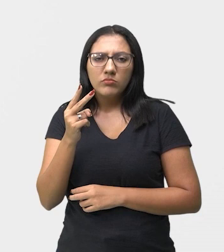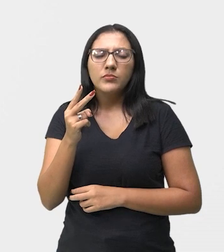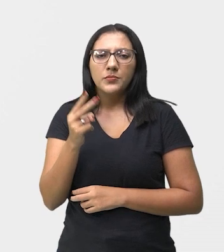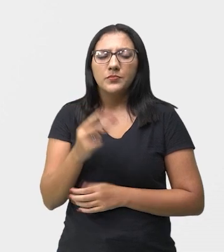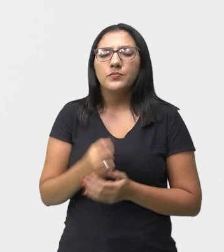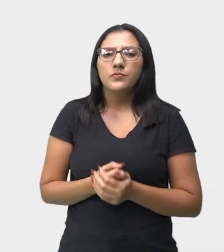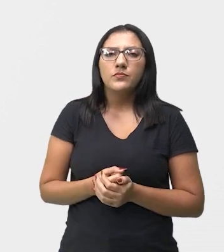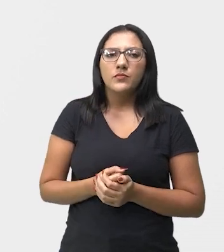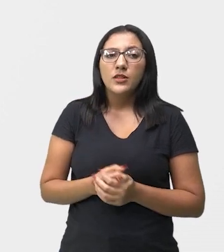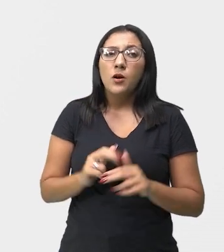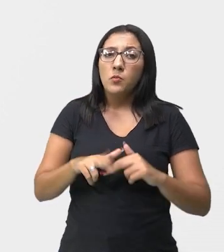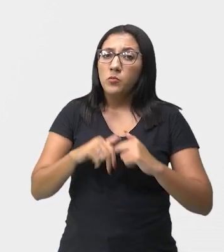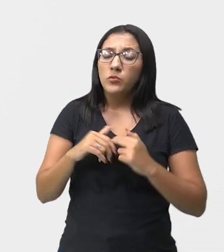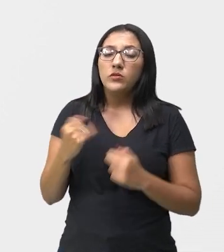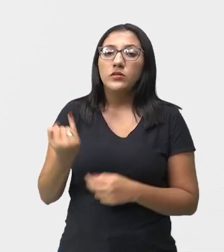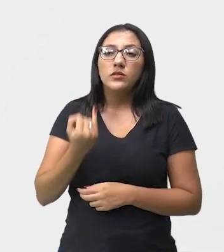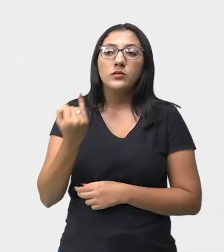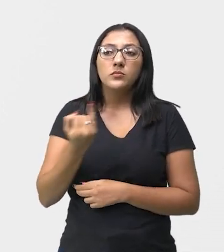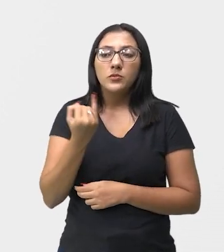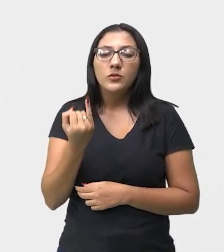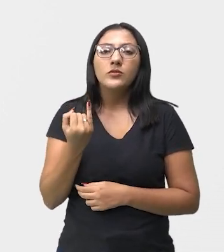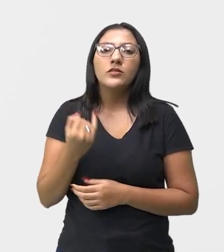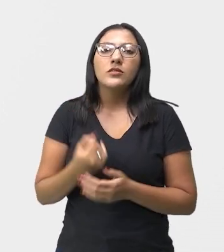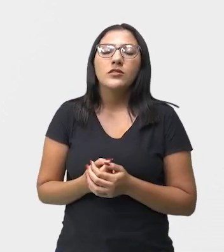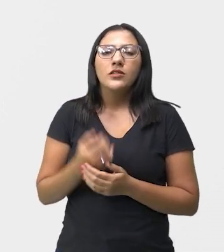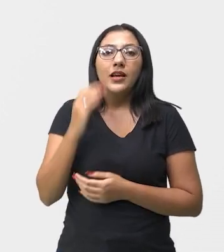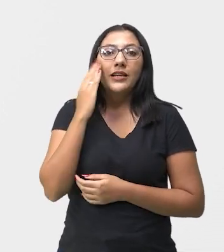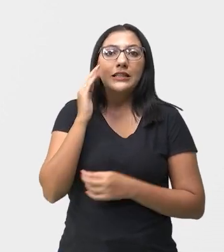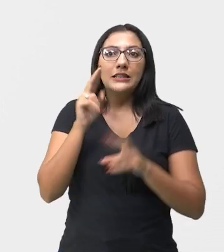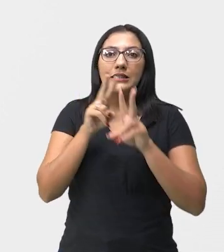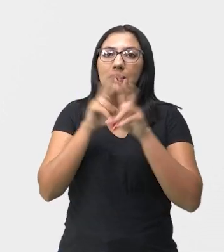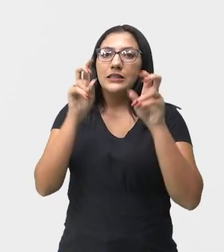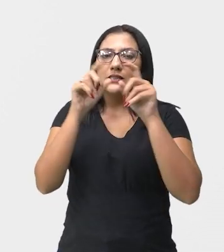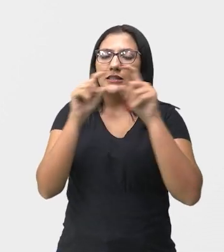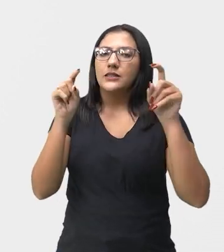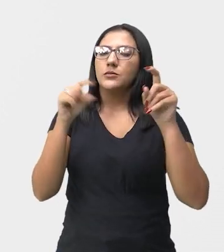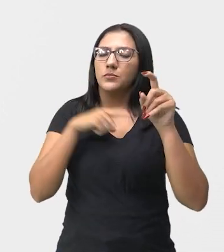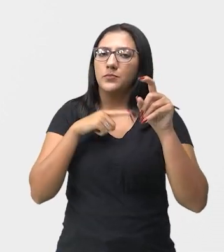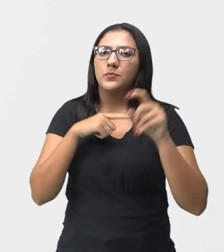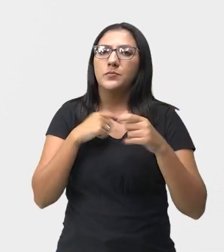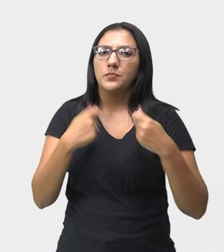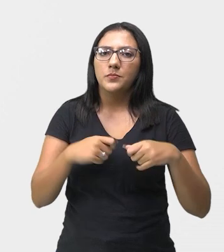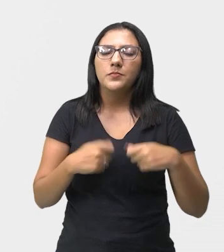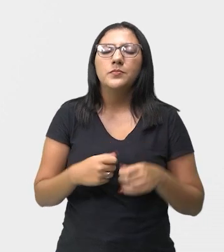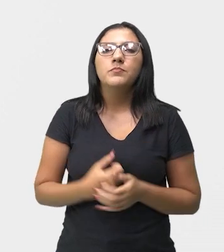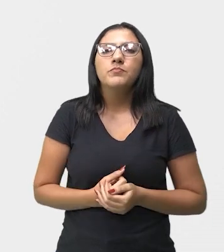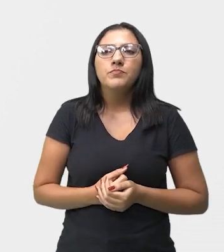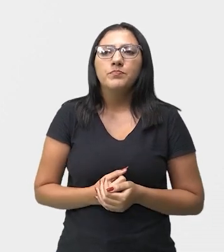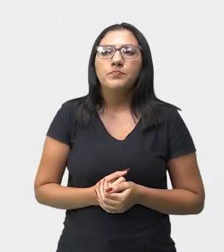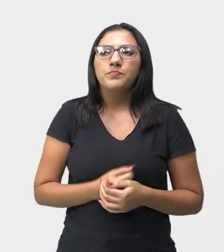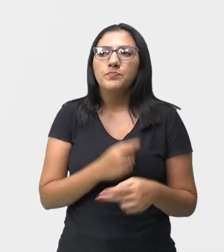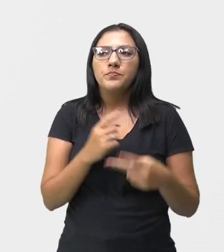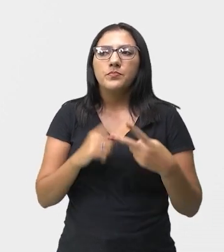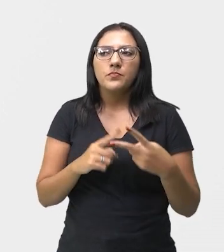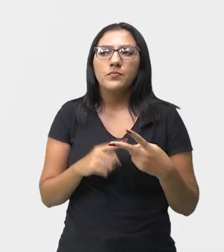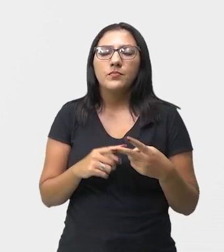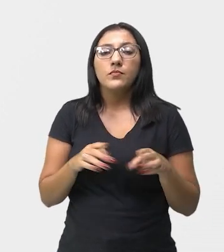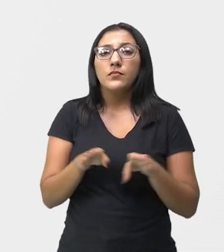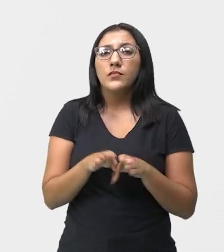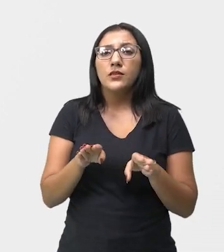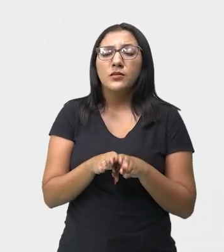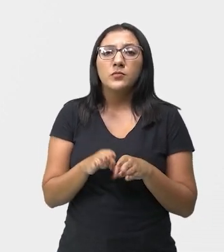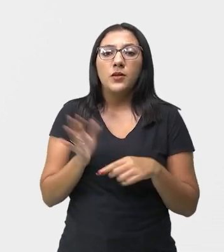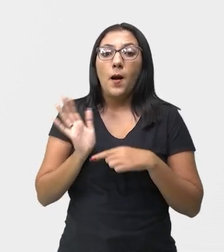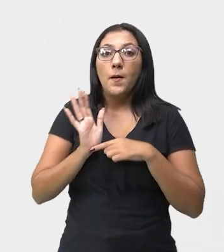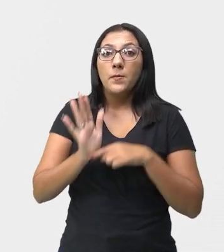a apresentação de dados estatísticos. Vocês viram, né, no nosso exemplo, a gente está ali lidando o tempo todo com dados estatísticos